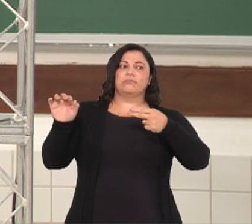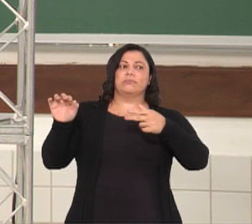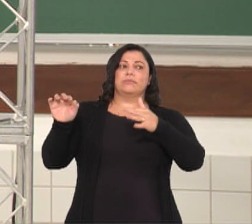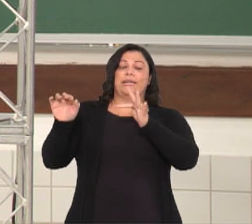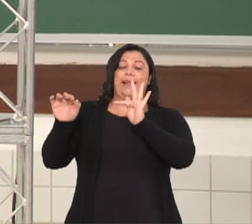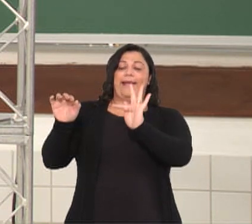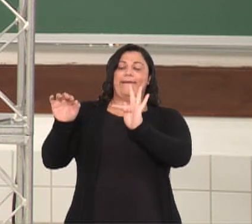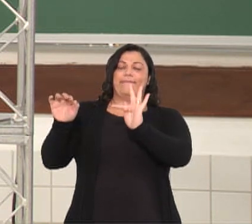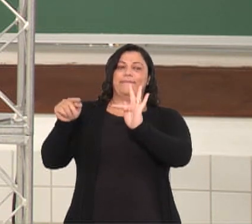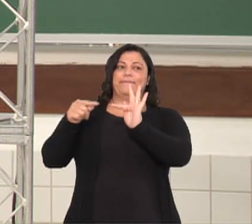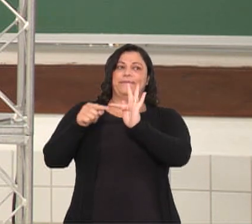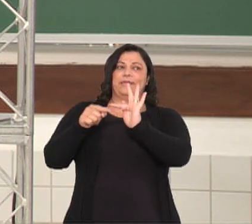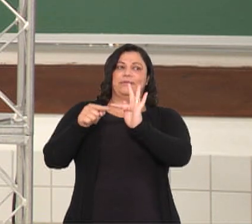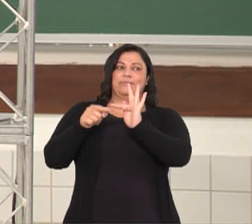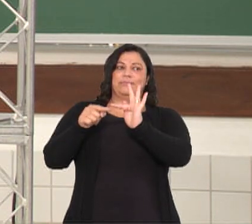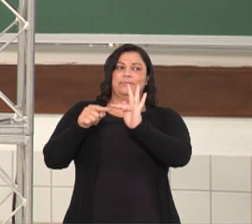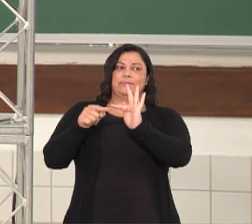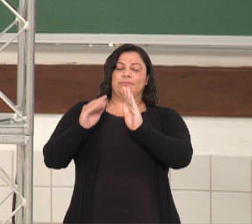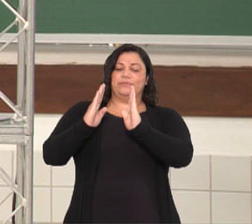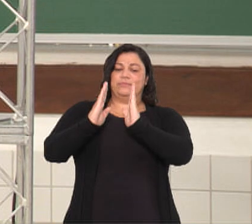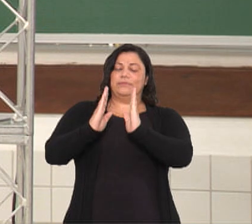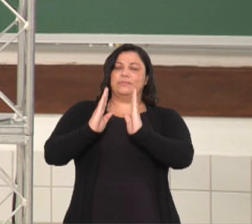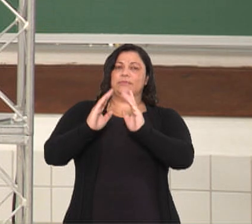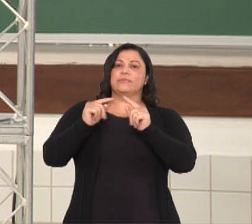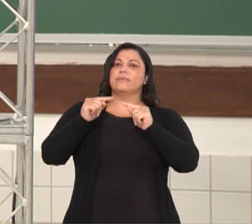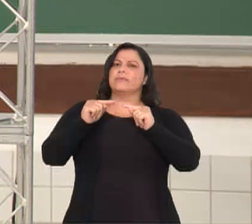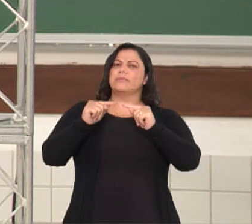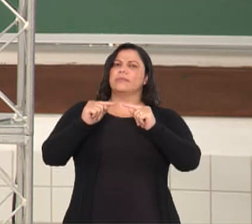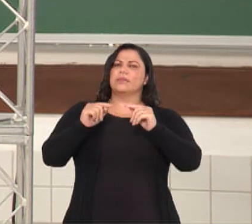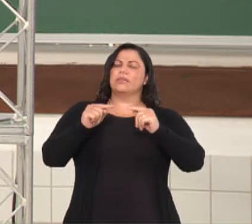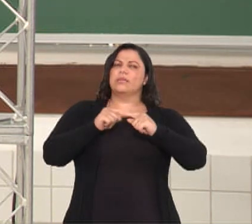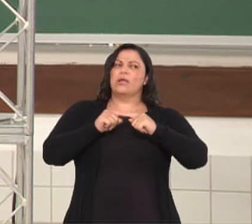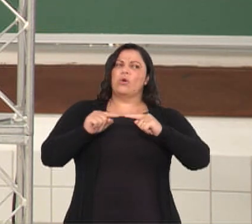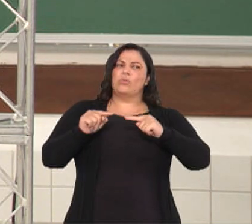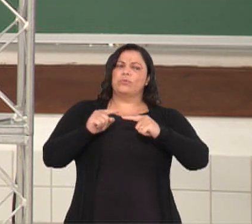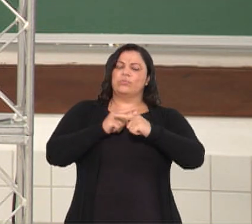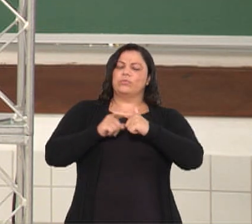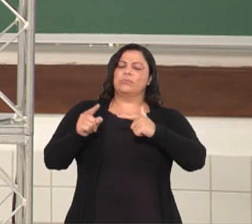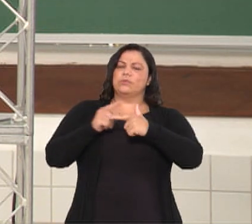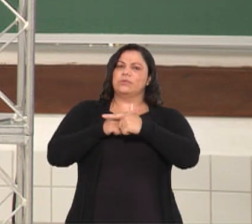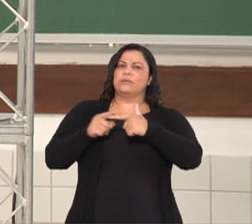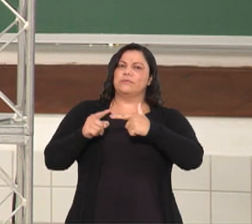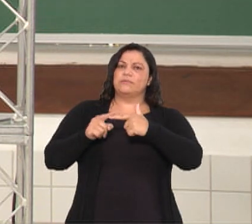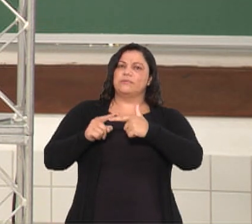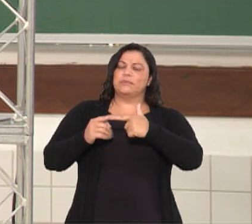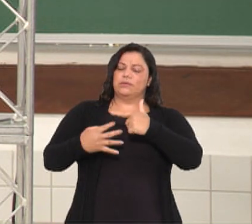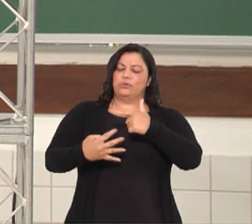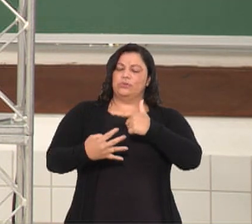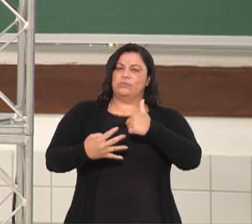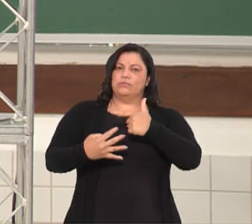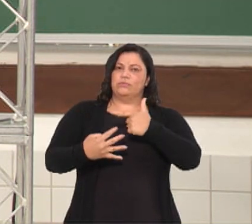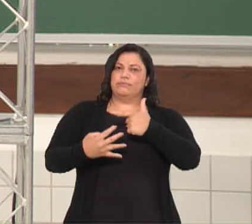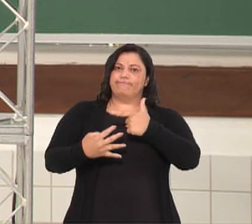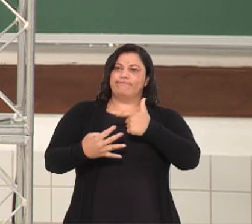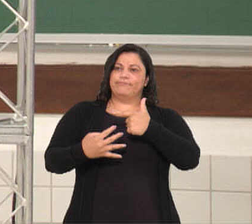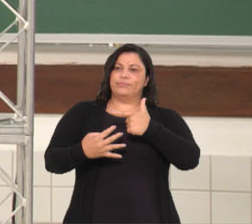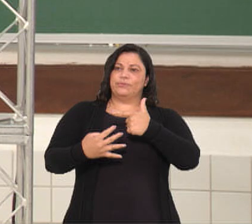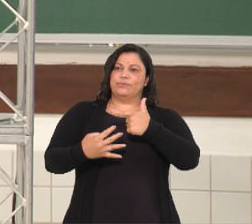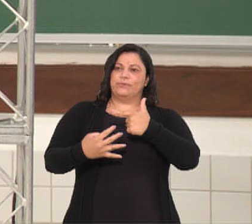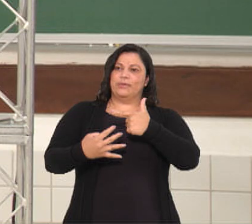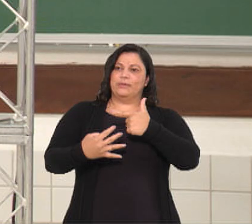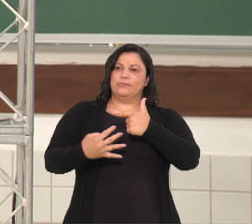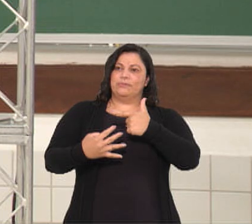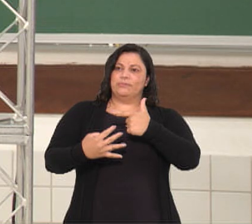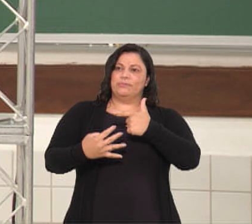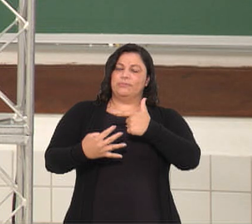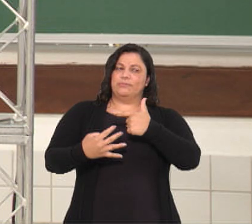E veja que vai aparecer uma fração aqui. Vai aparecer um divididos por 4. F sobre 4.